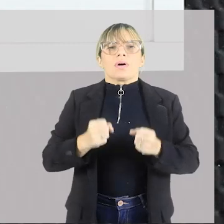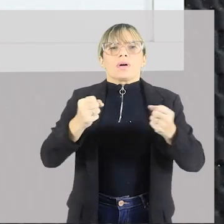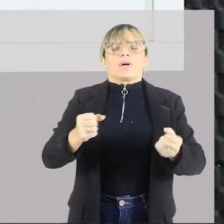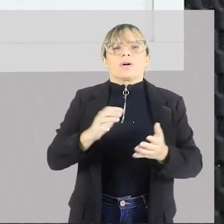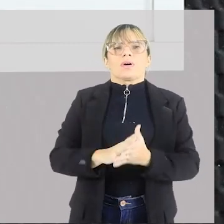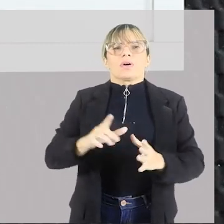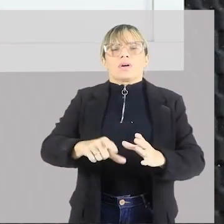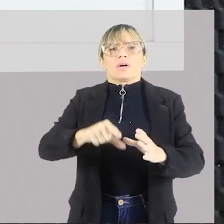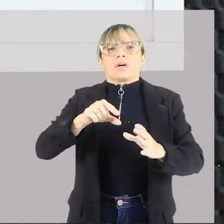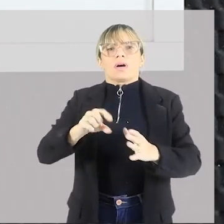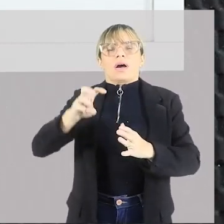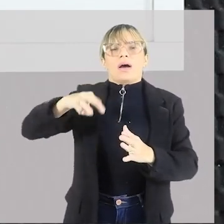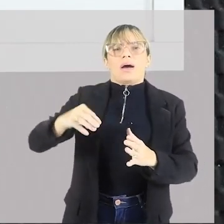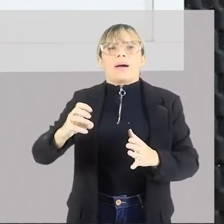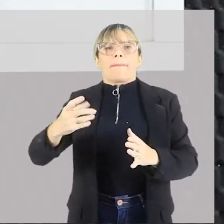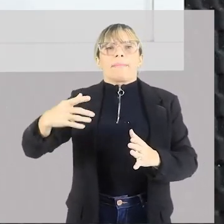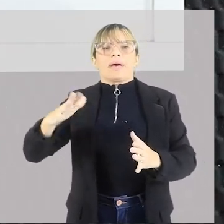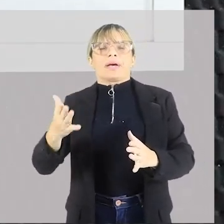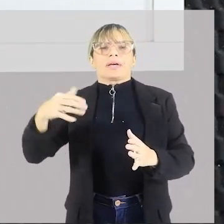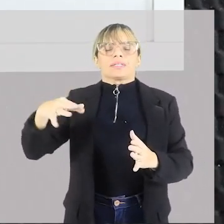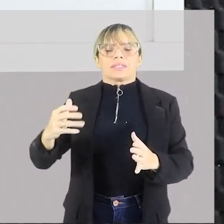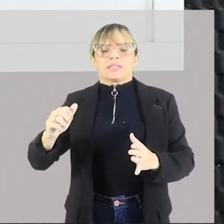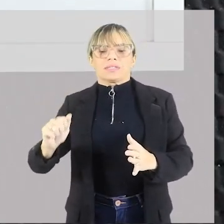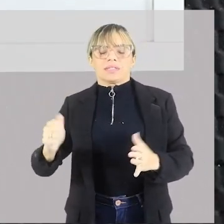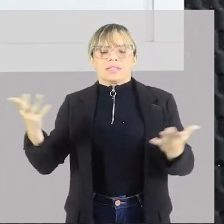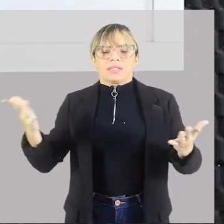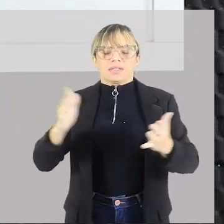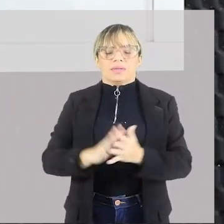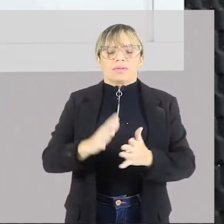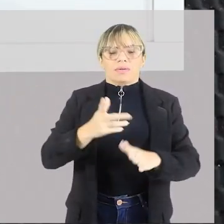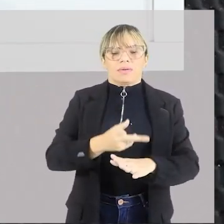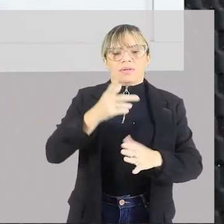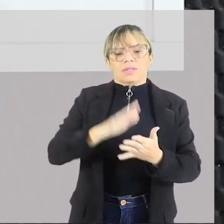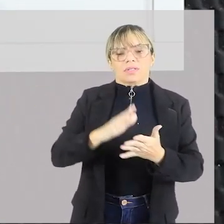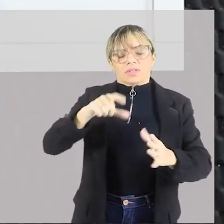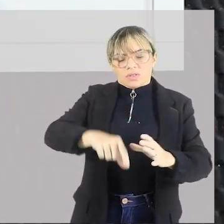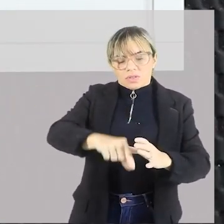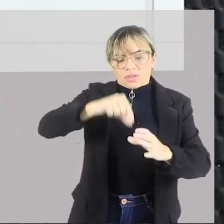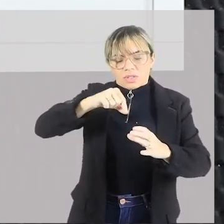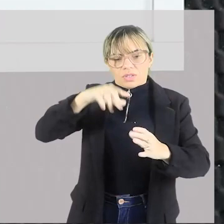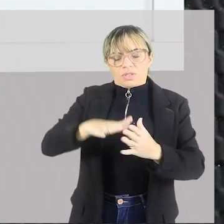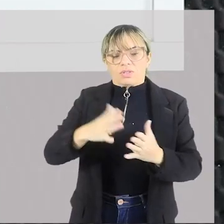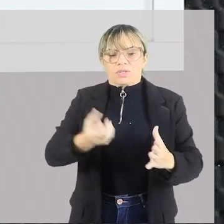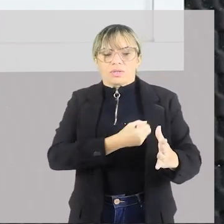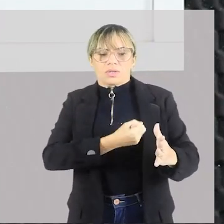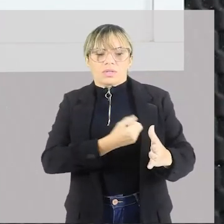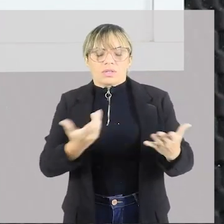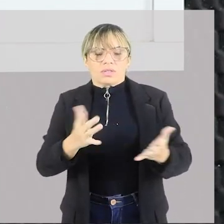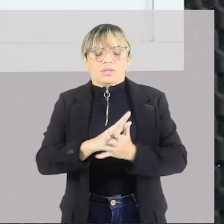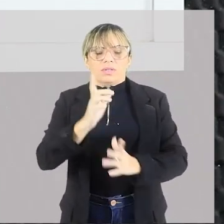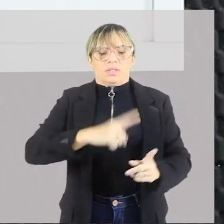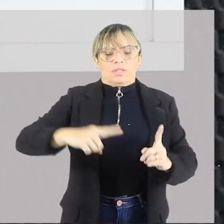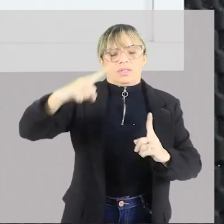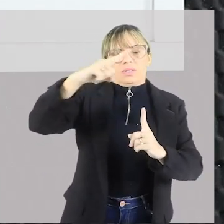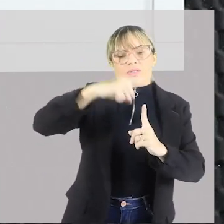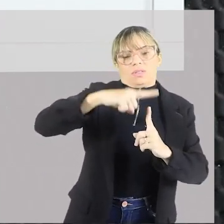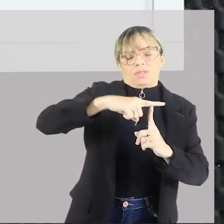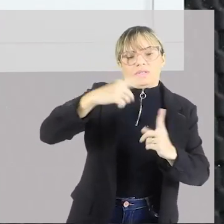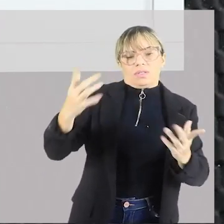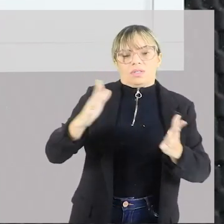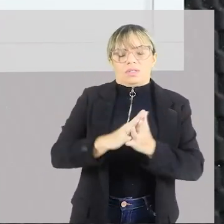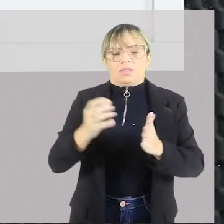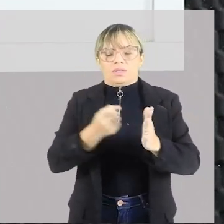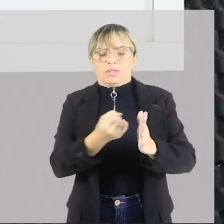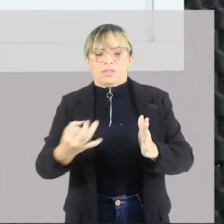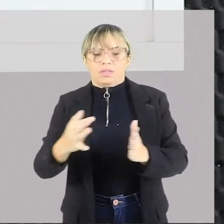ganhar na Mega Cena Qual é a chance eu tenho de ser sorteado né então esse tipo de situação é que a